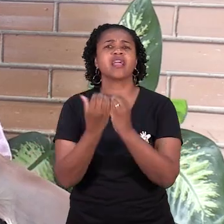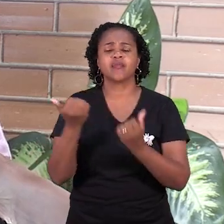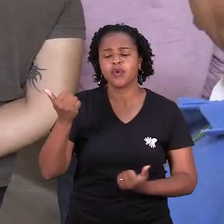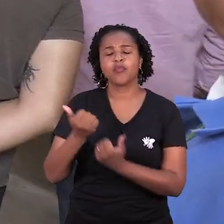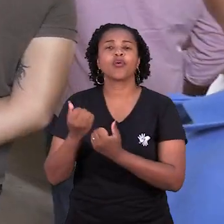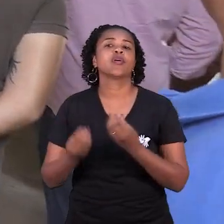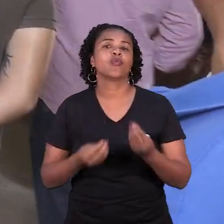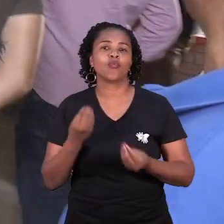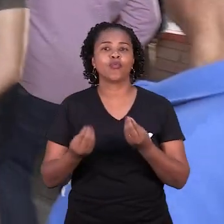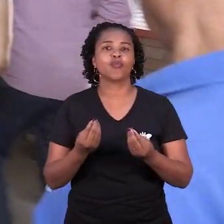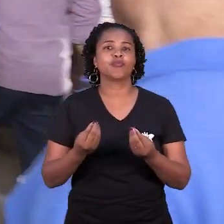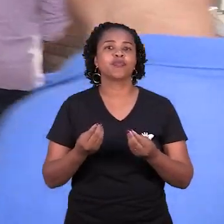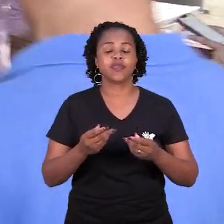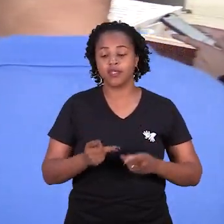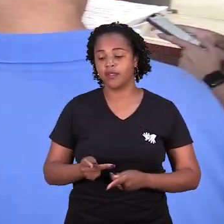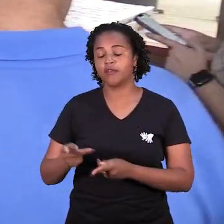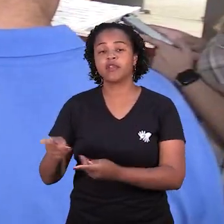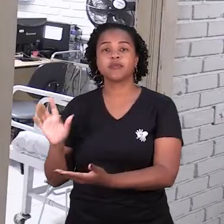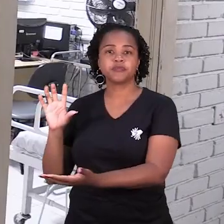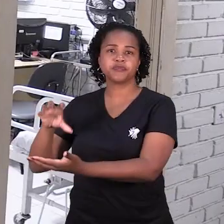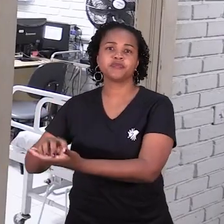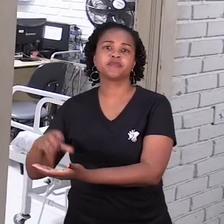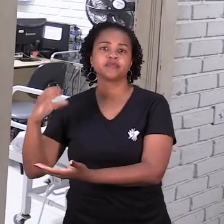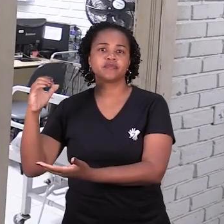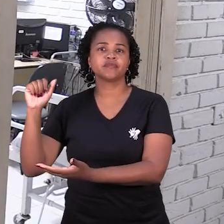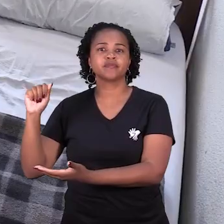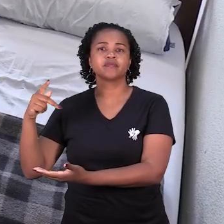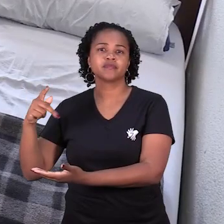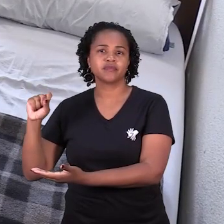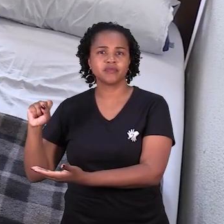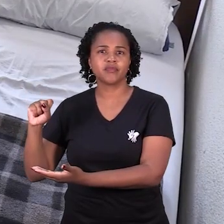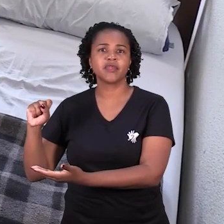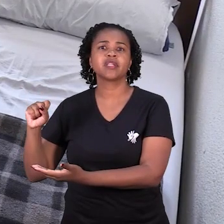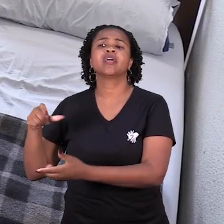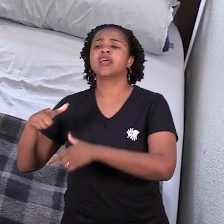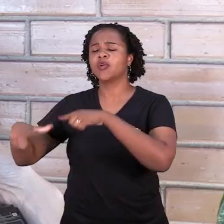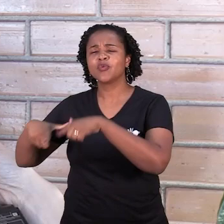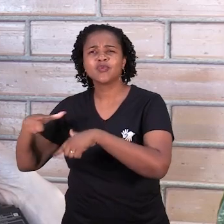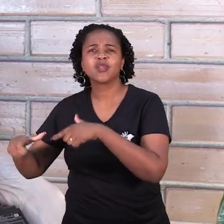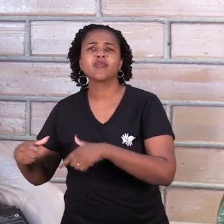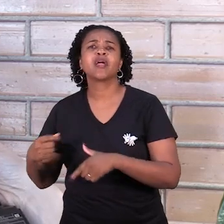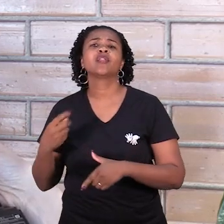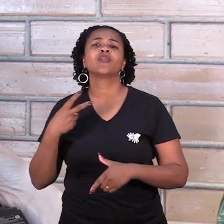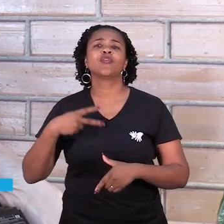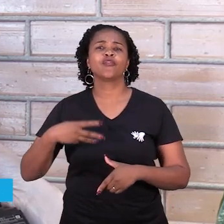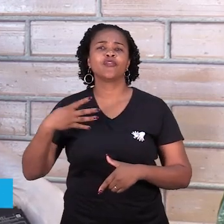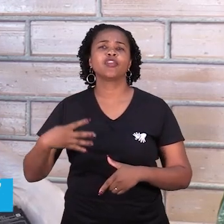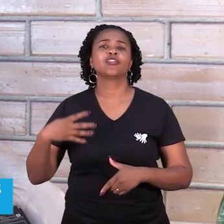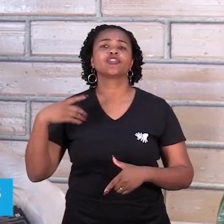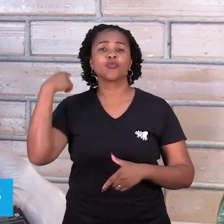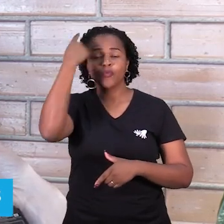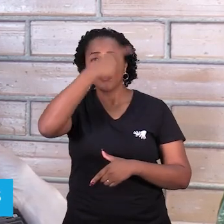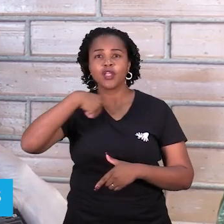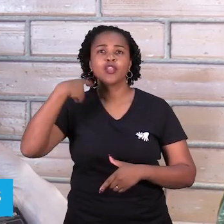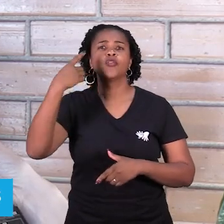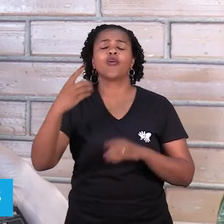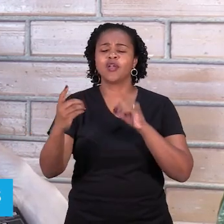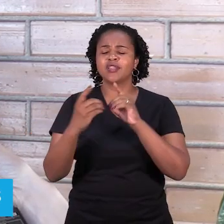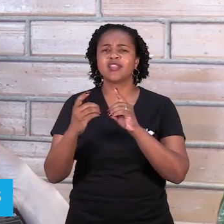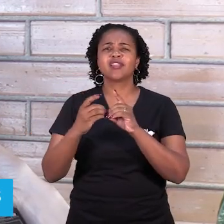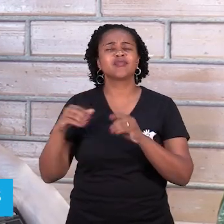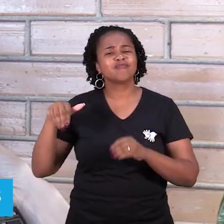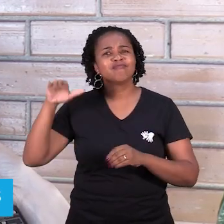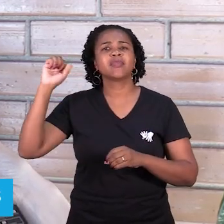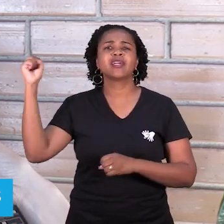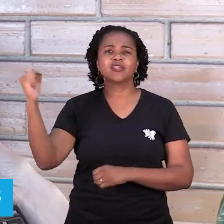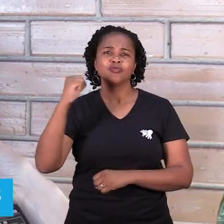pode colaborar. A gente visitou o CAPS-AD, que é um serviço 24 horas, voltado para os casos de maior complexidade, conta com